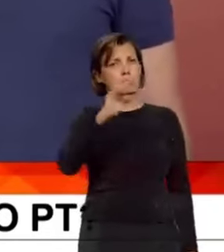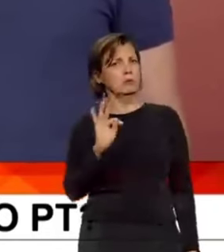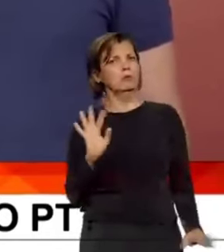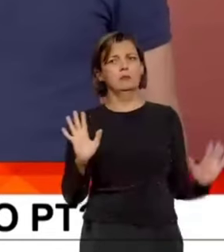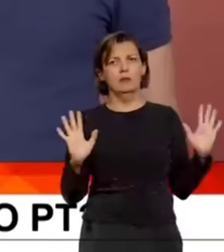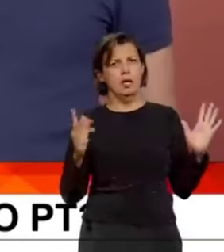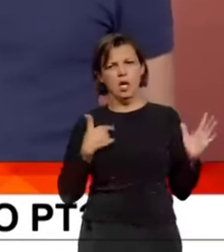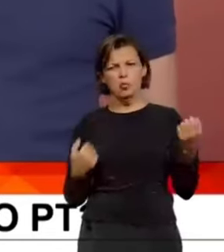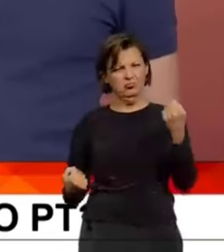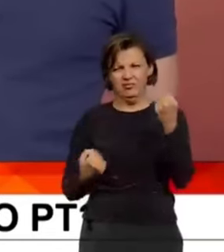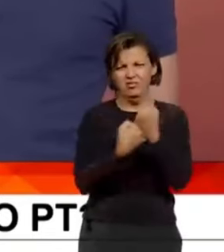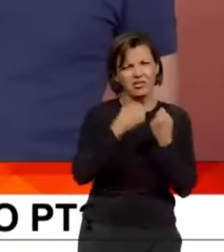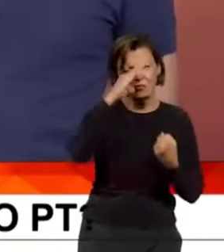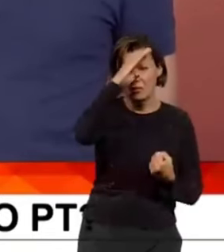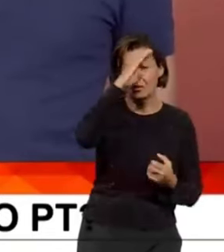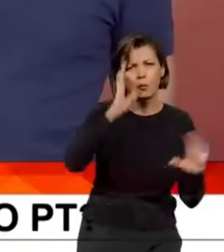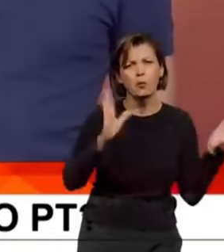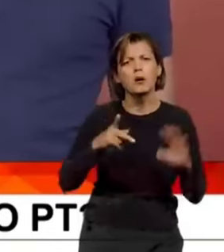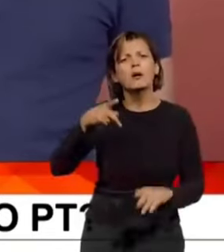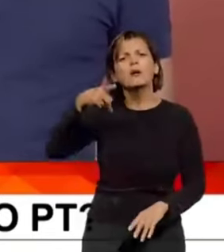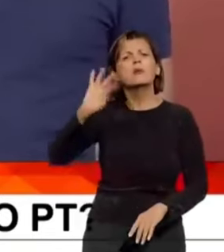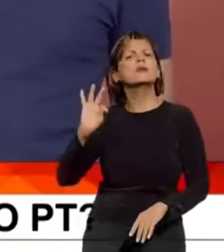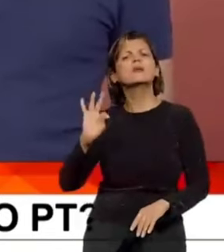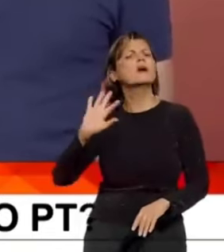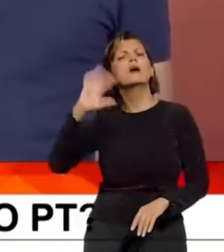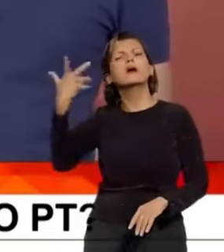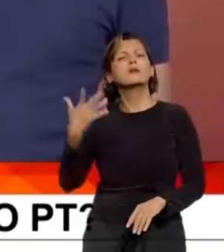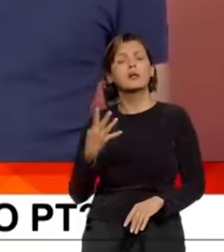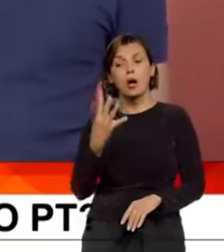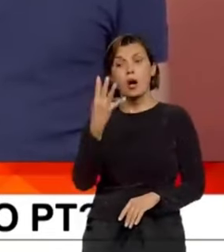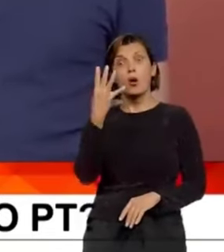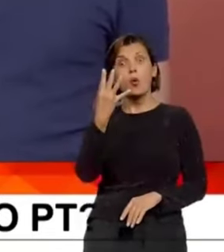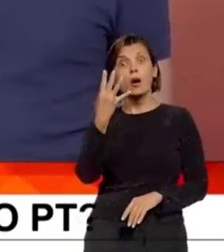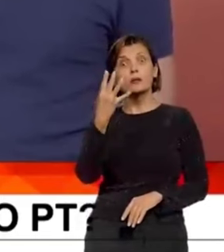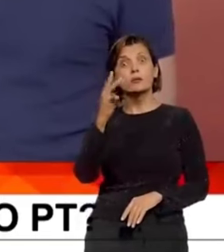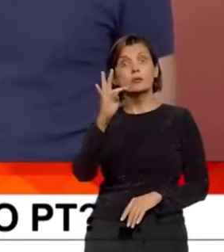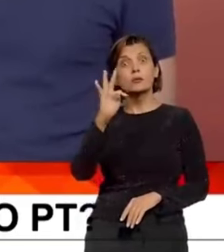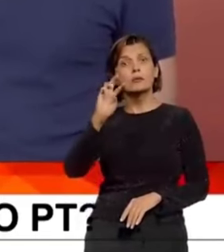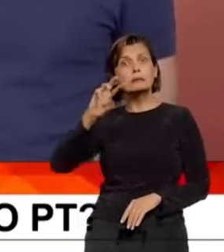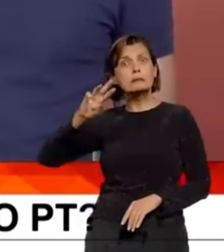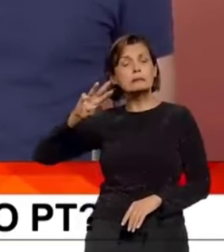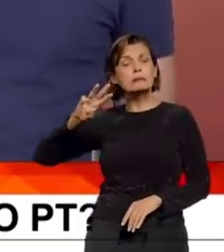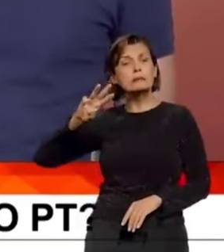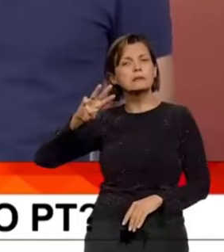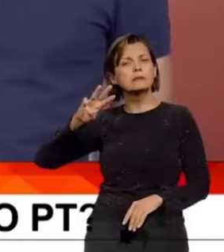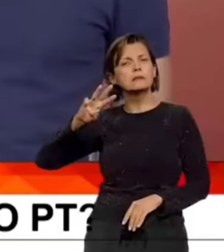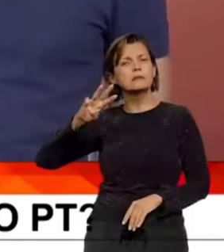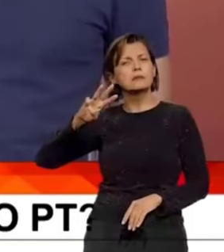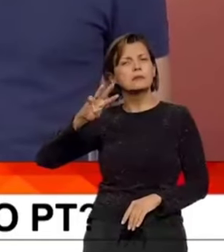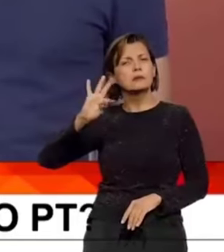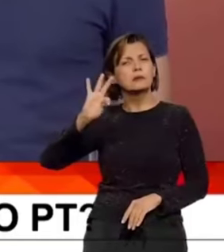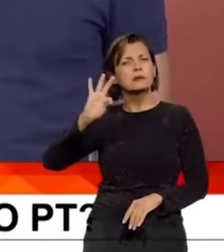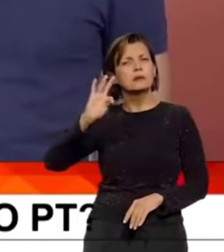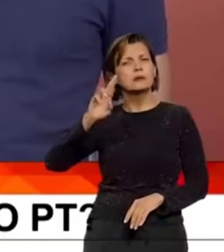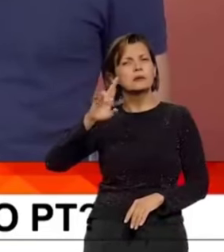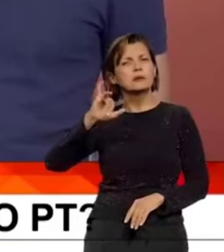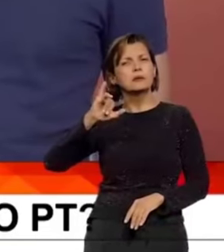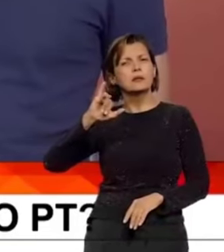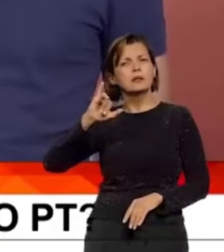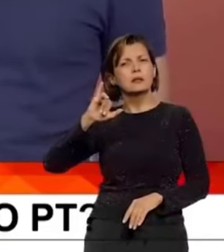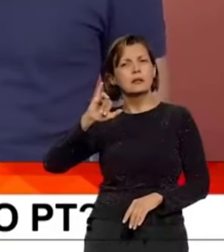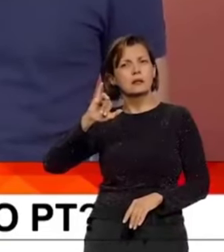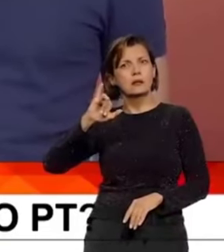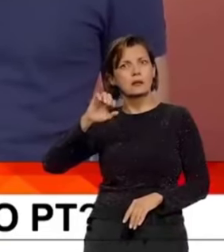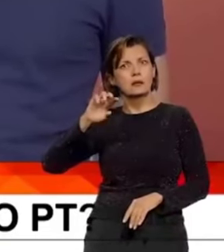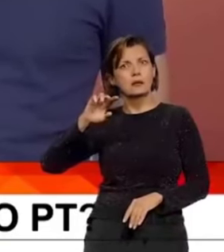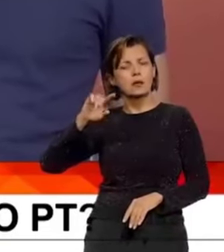eu queria fazer uma pergunta o que que o PT fez com os quase 4 trilhões já esses do povo brasileiro foi para